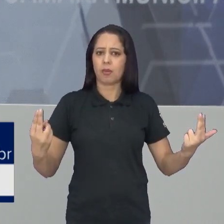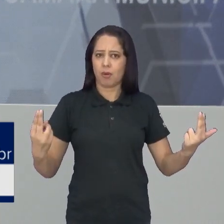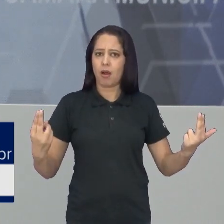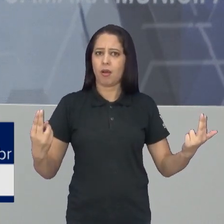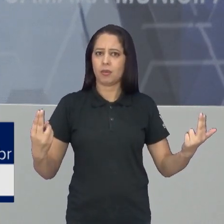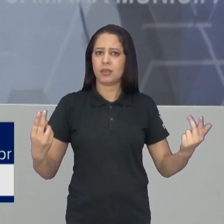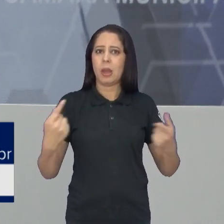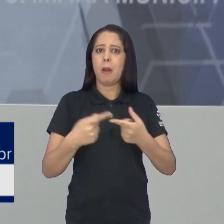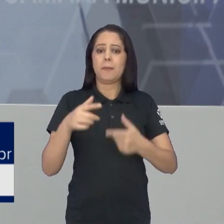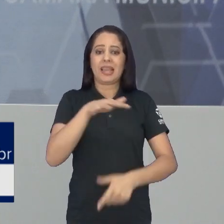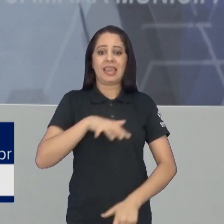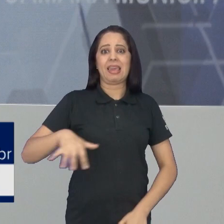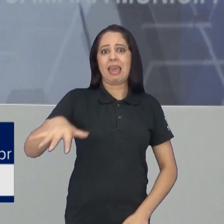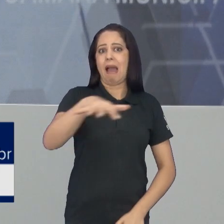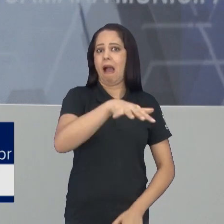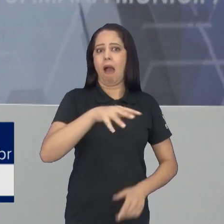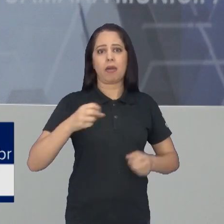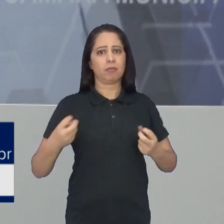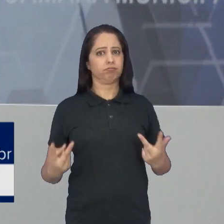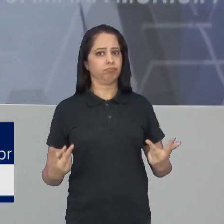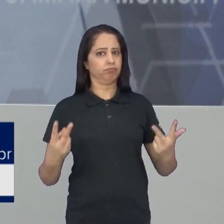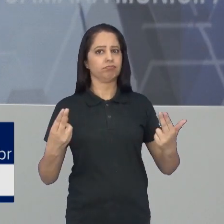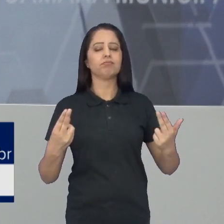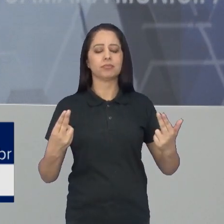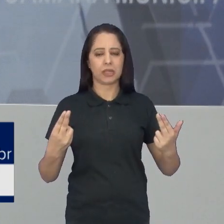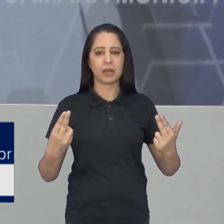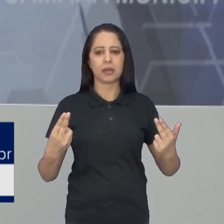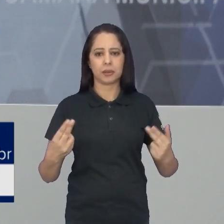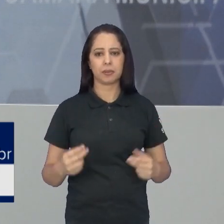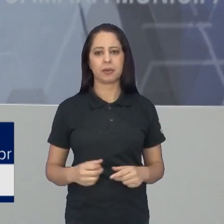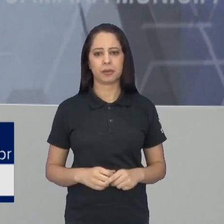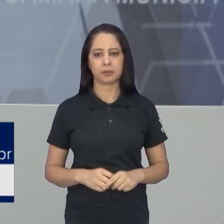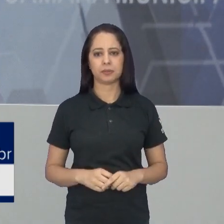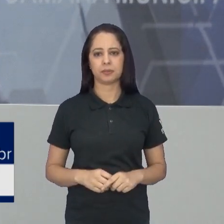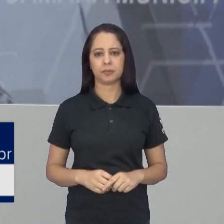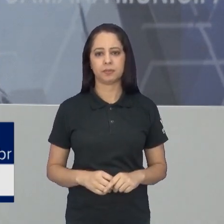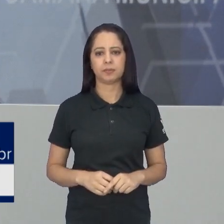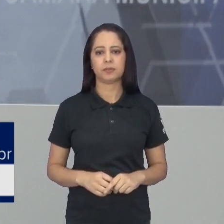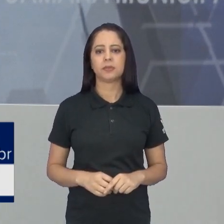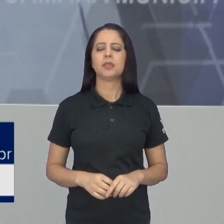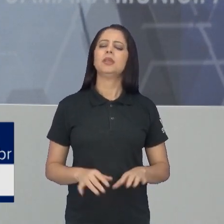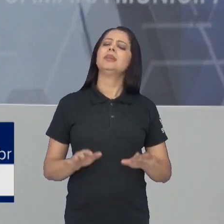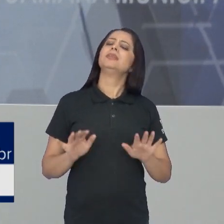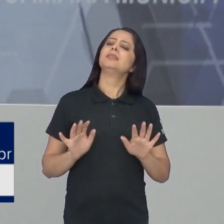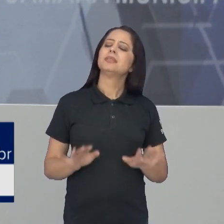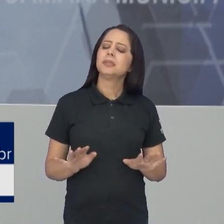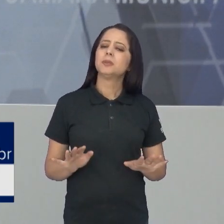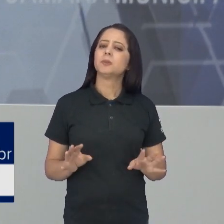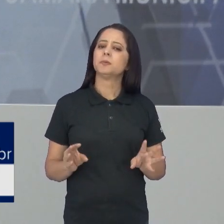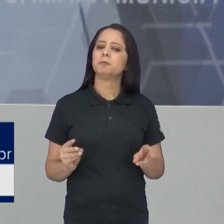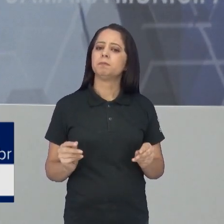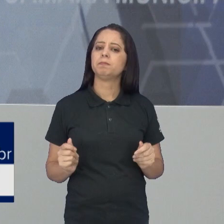ali exatamente, macro, zona de consolidação. Então,